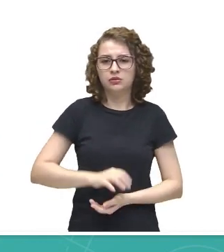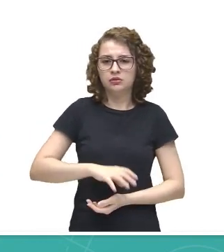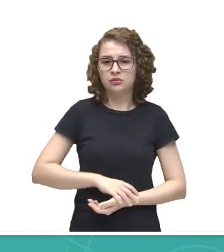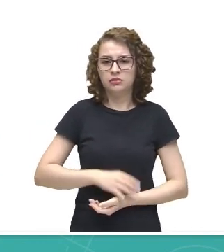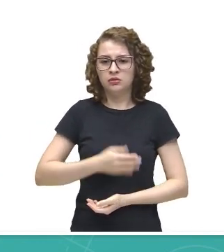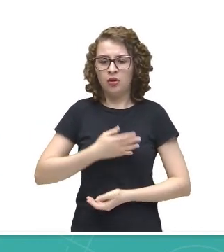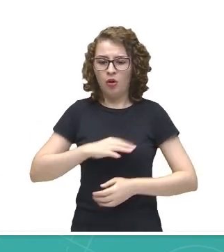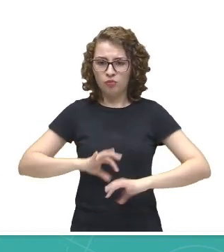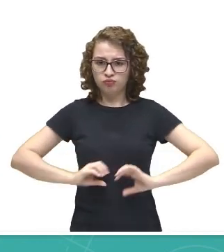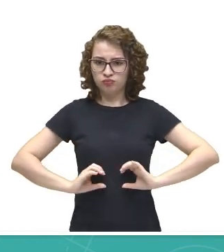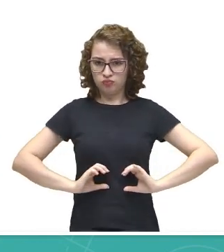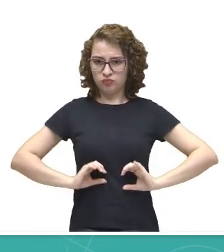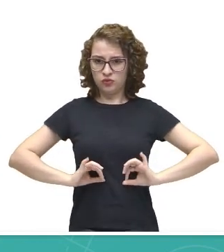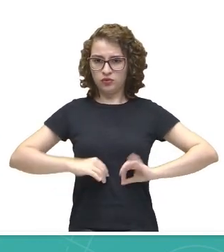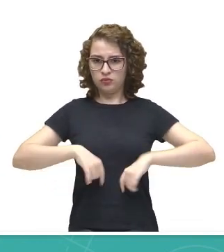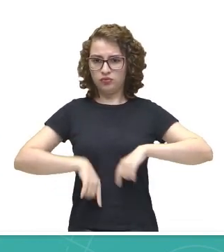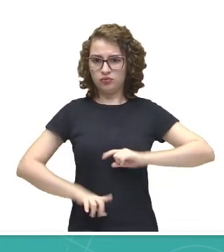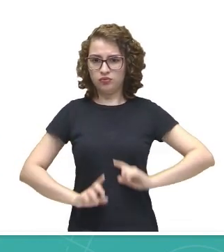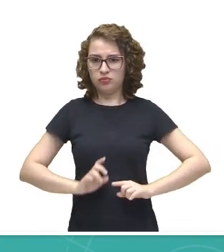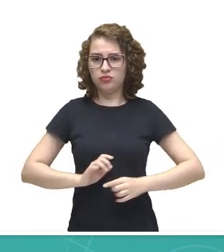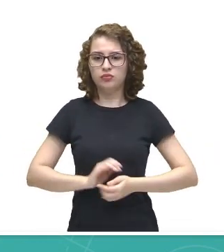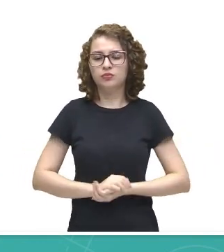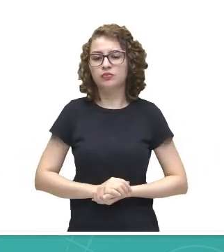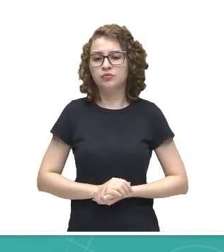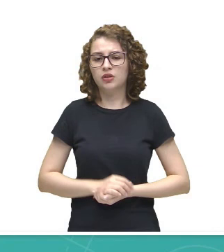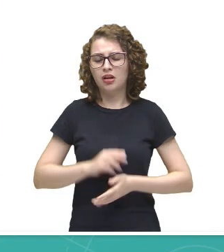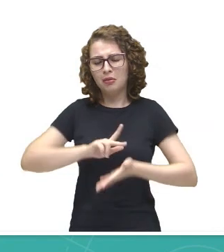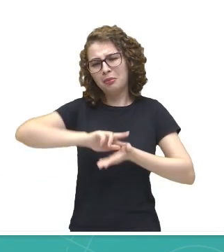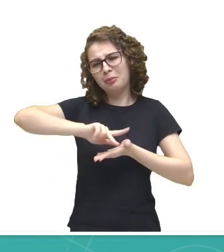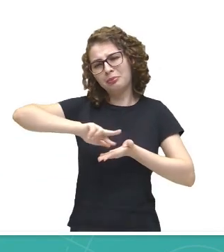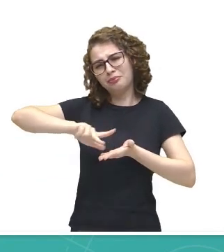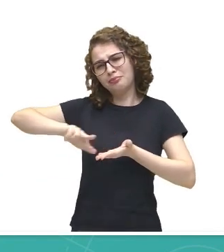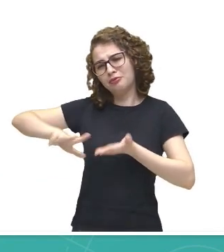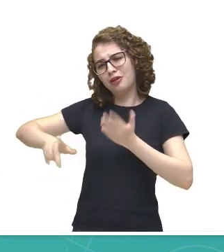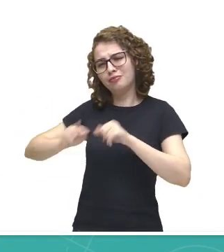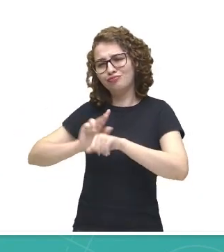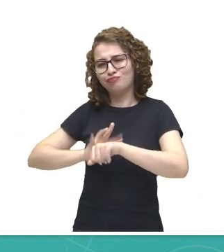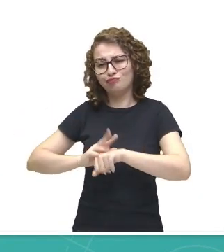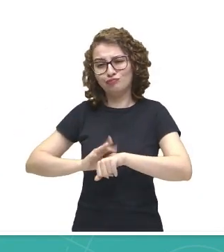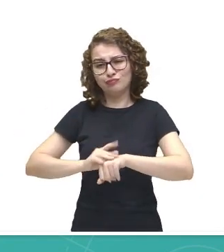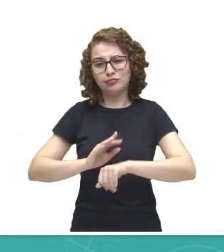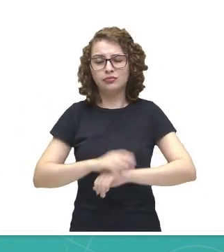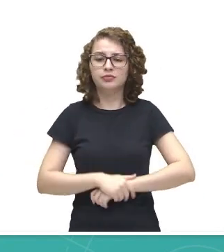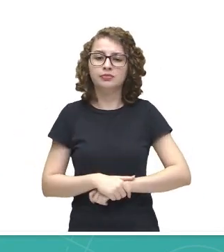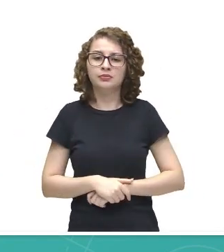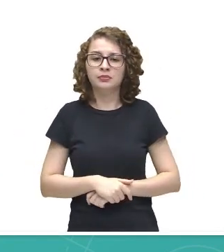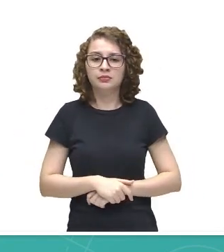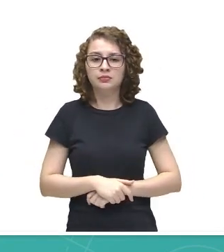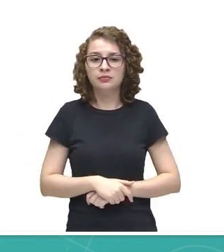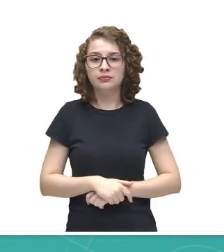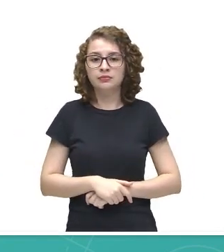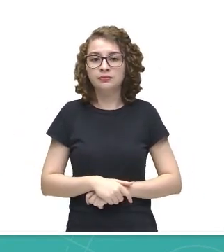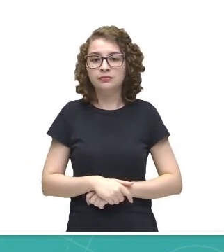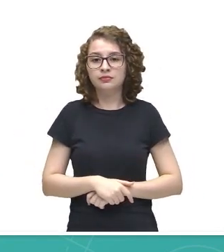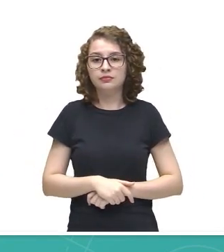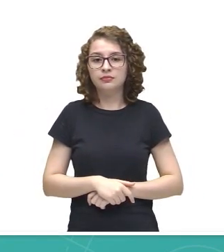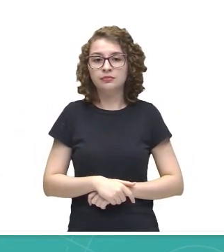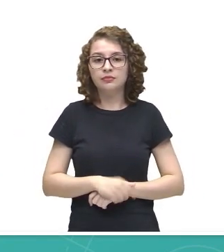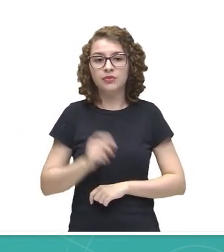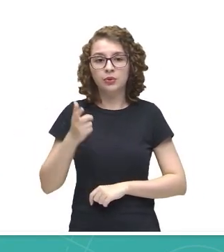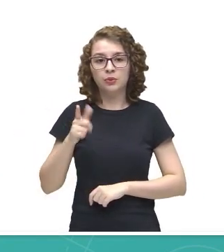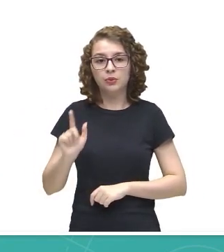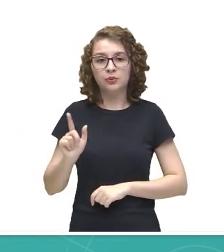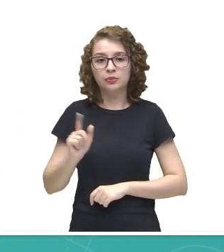insuficiência renal, dentre várias outras que podem aparecer aí nesse processo, tá bom?